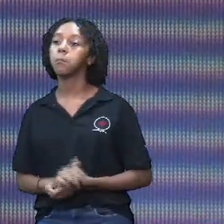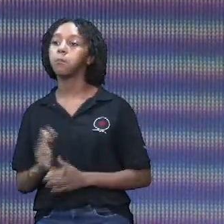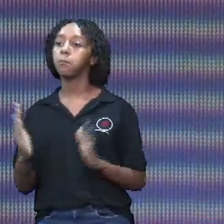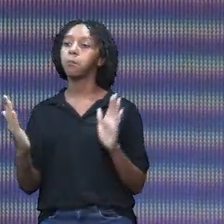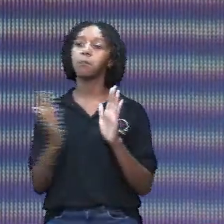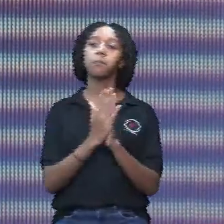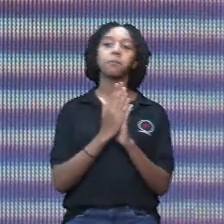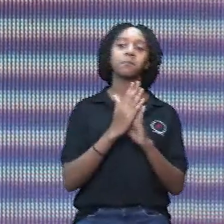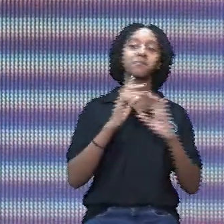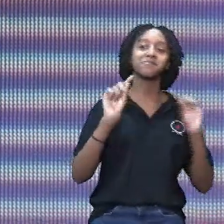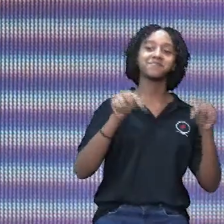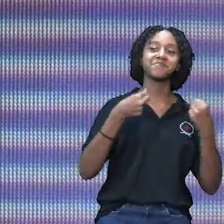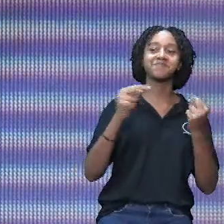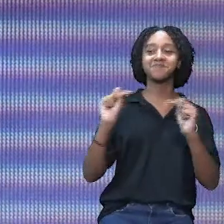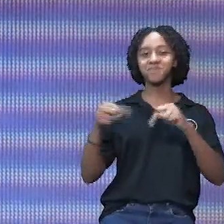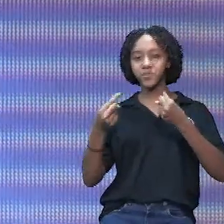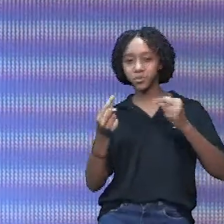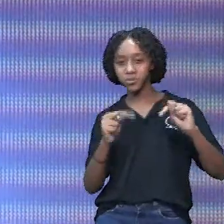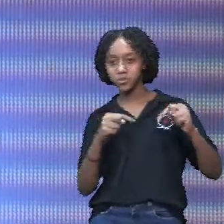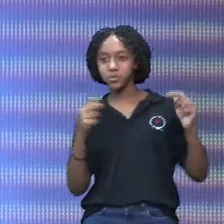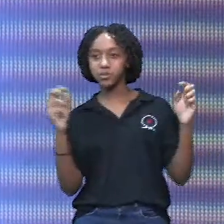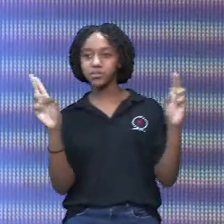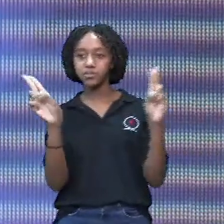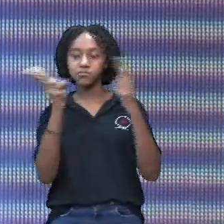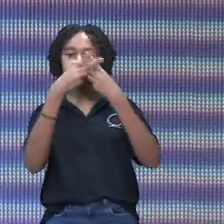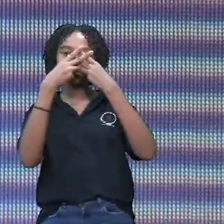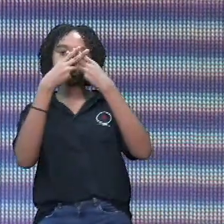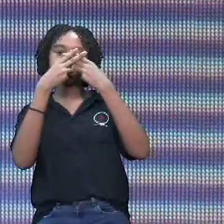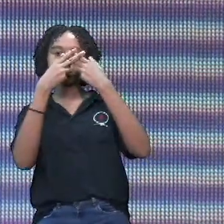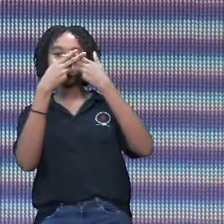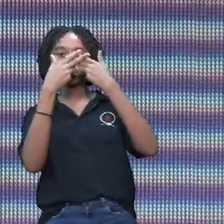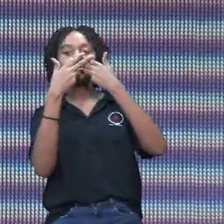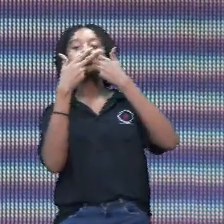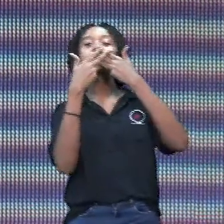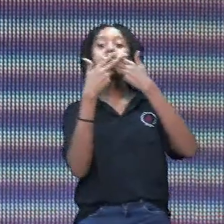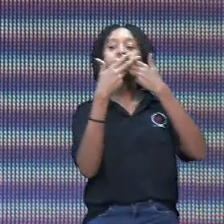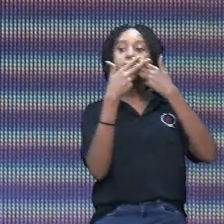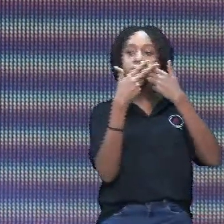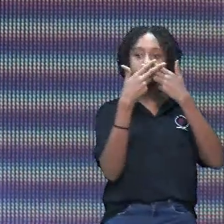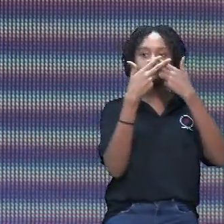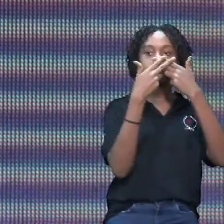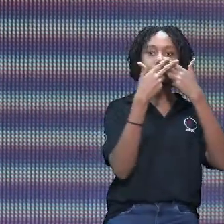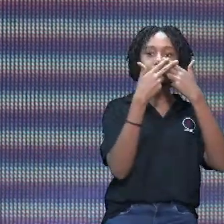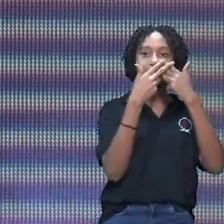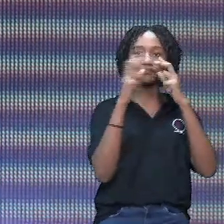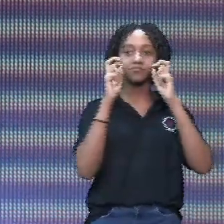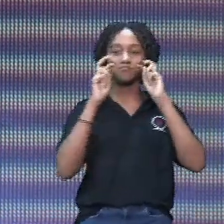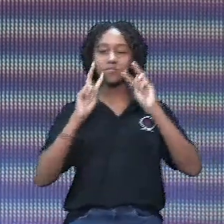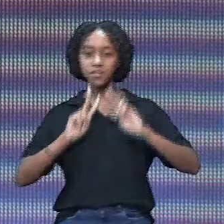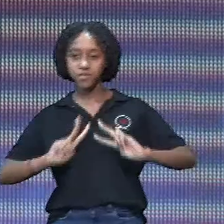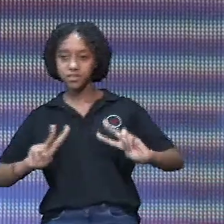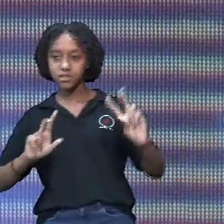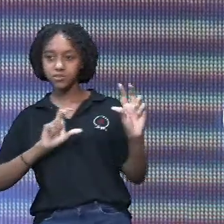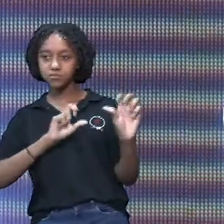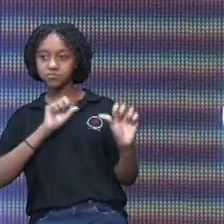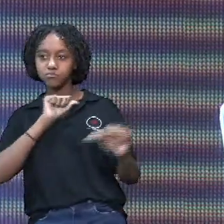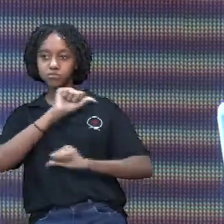Afrontas e complexos distorceram minha visão sobre